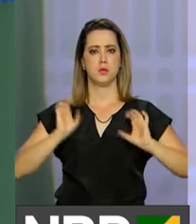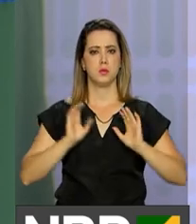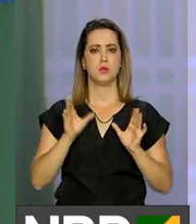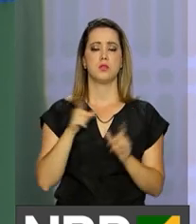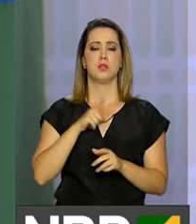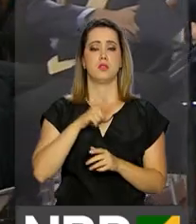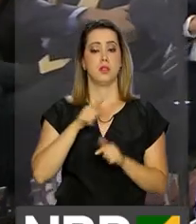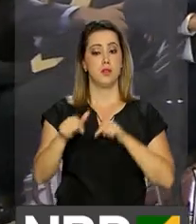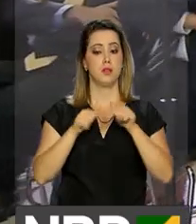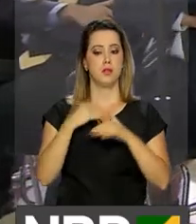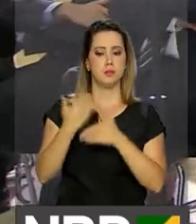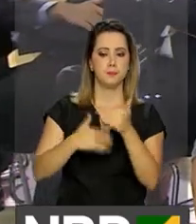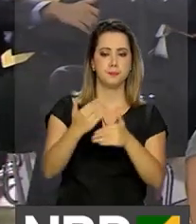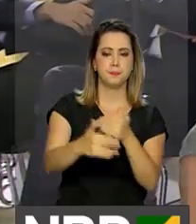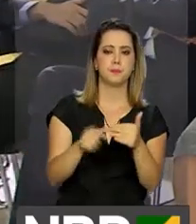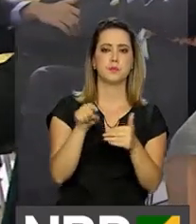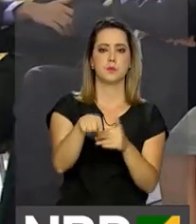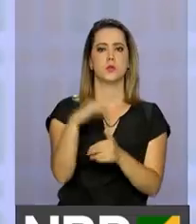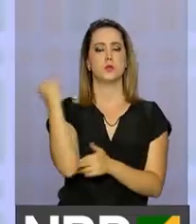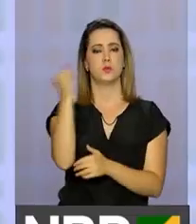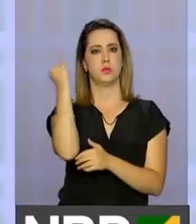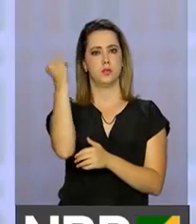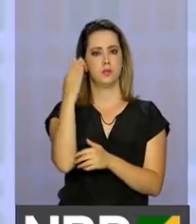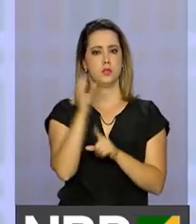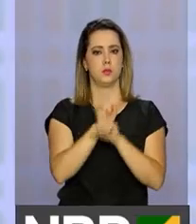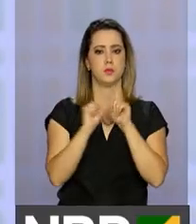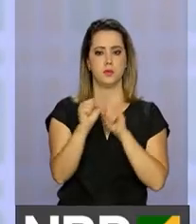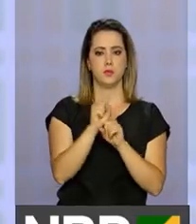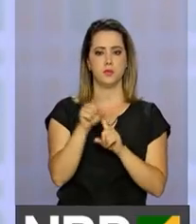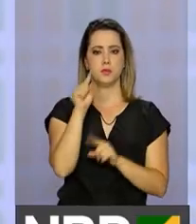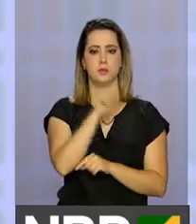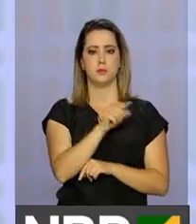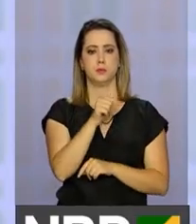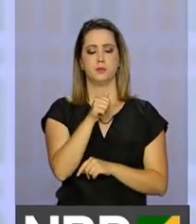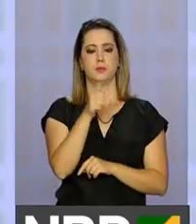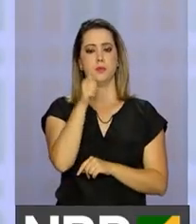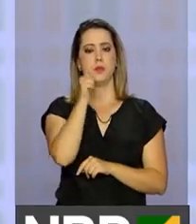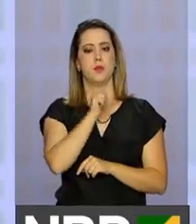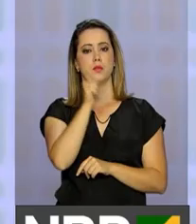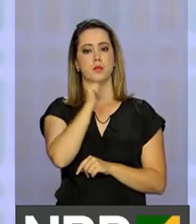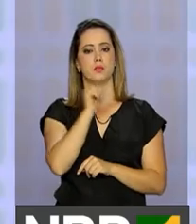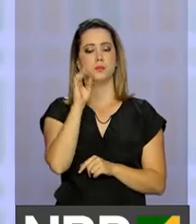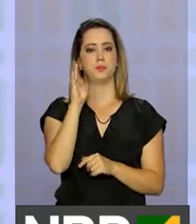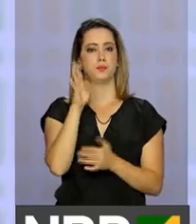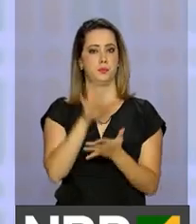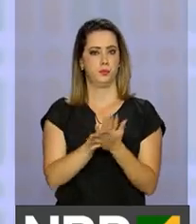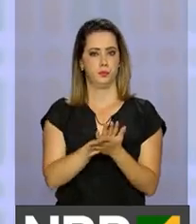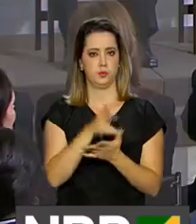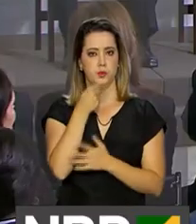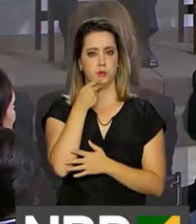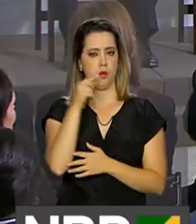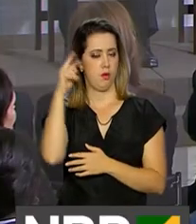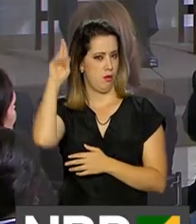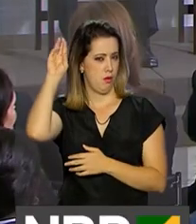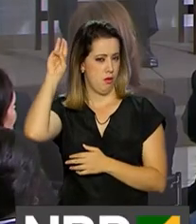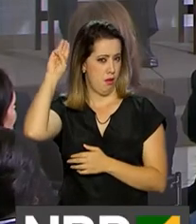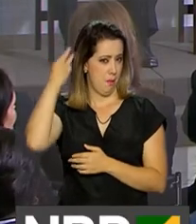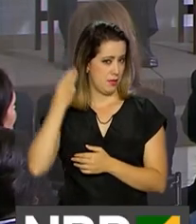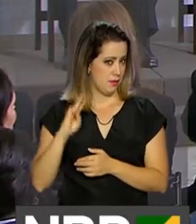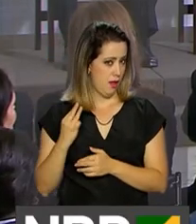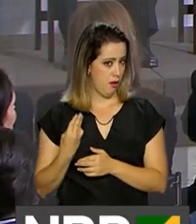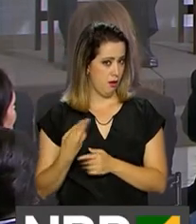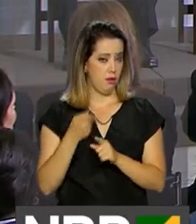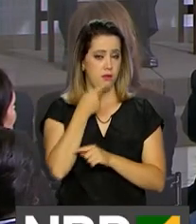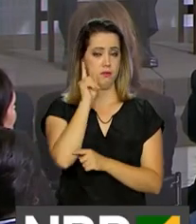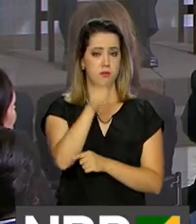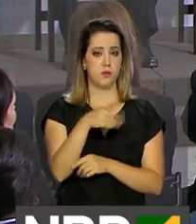atividades voluntárias de relevante interesse social. Para a primeira-dama, Marcela Temer, o programa desperta o espírito de